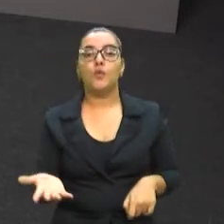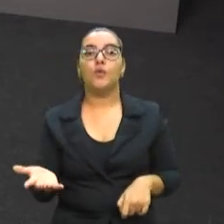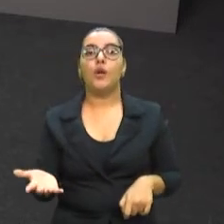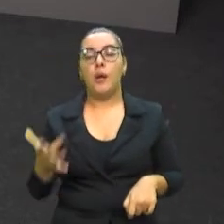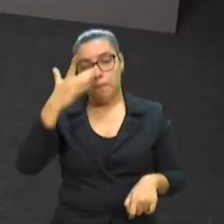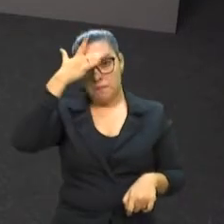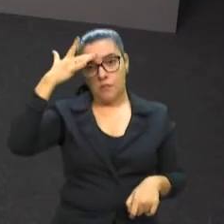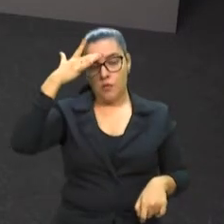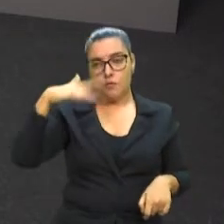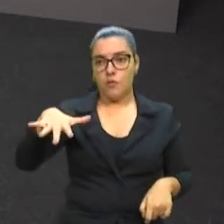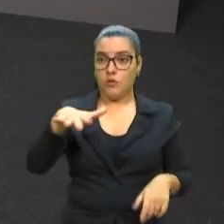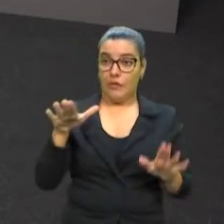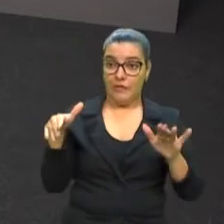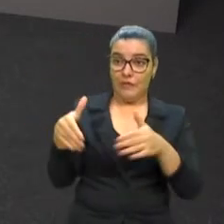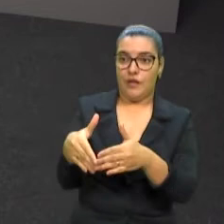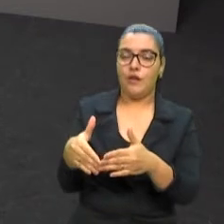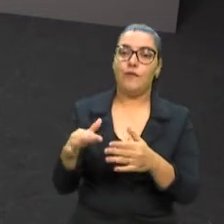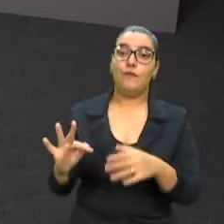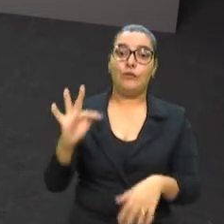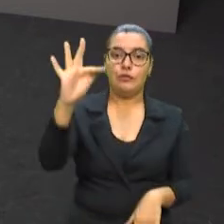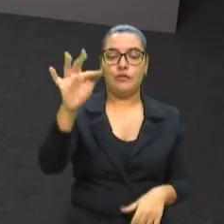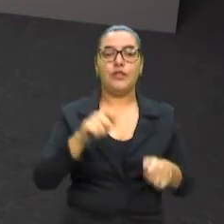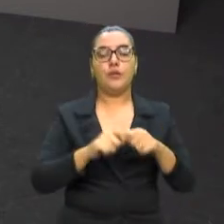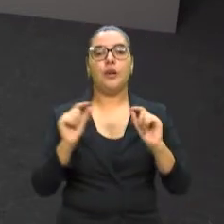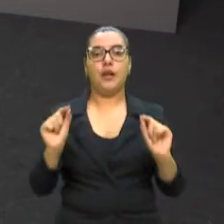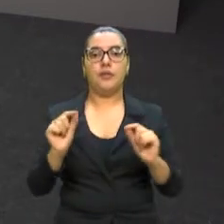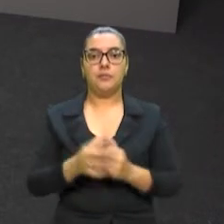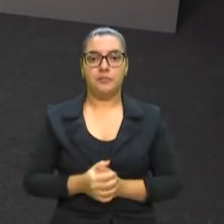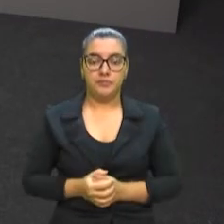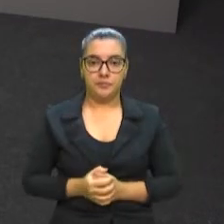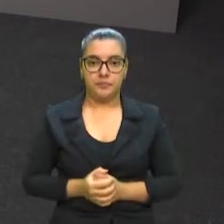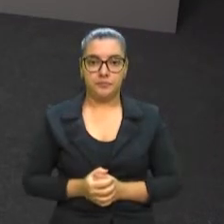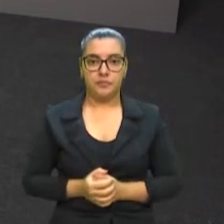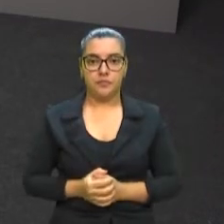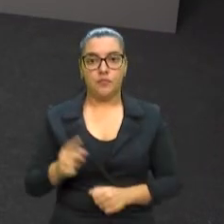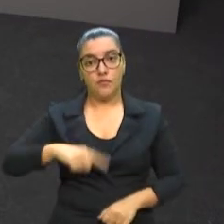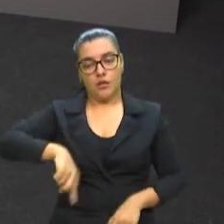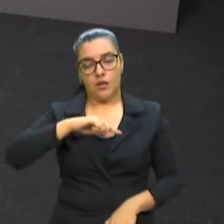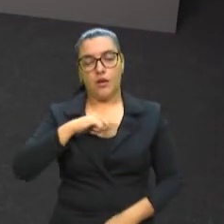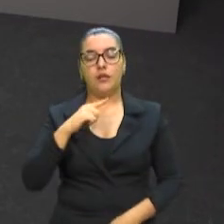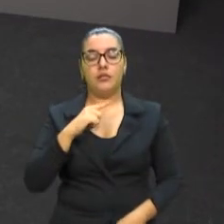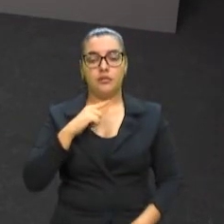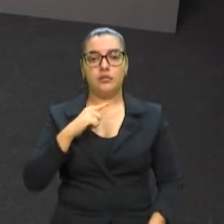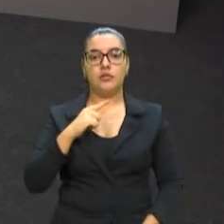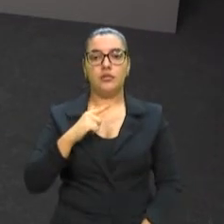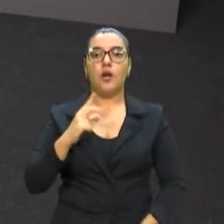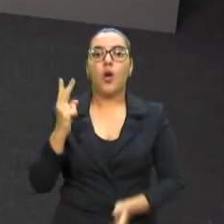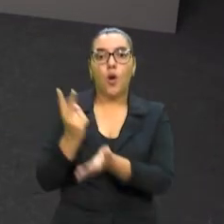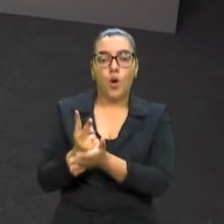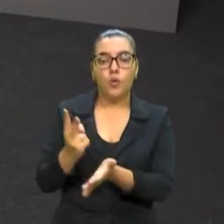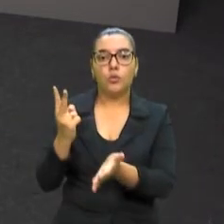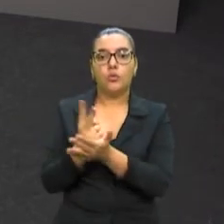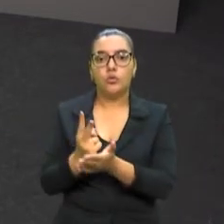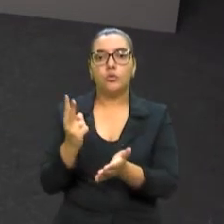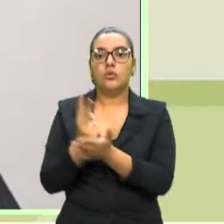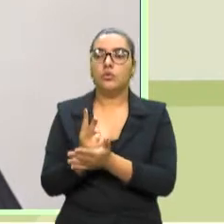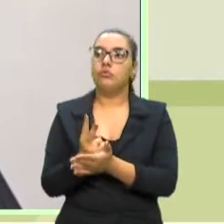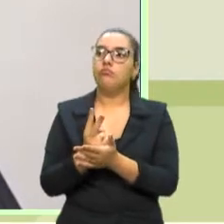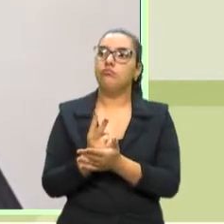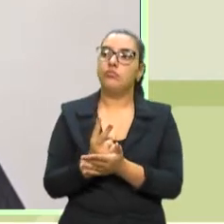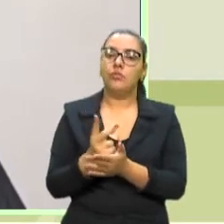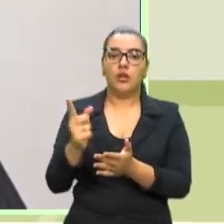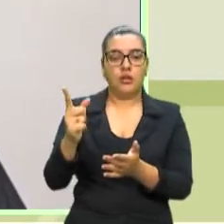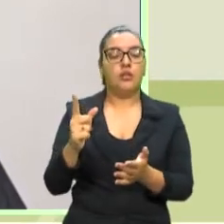população especificamente e daqui para frente, então? E nós estamos mantendo os espaços de higiene